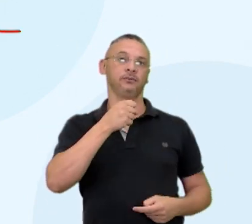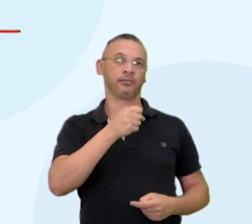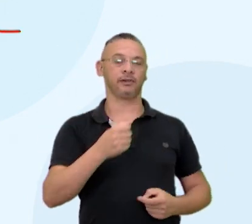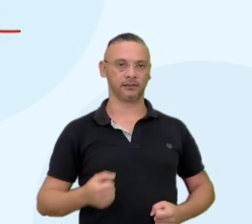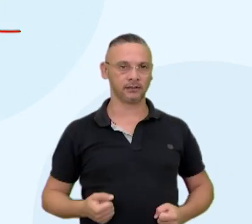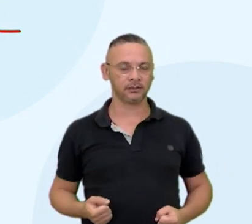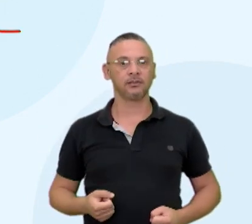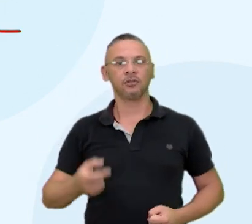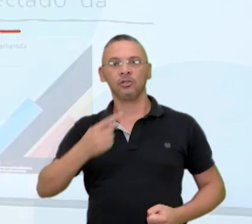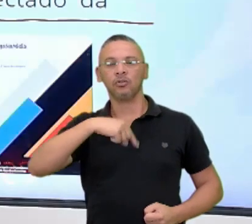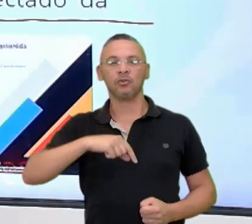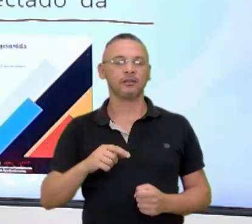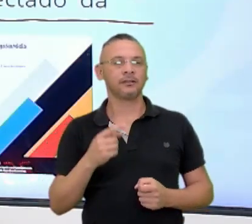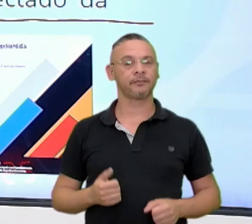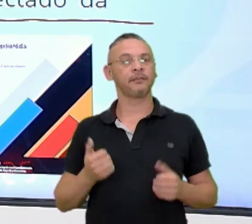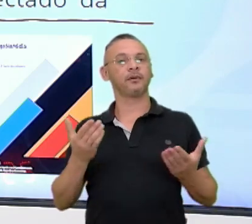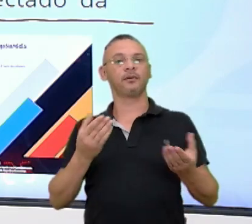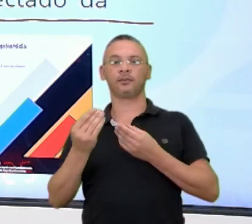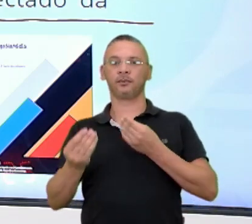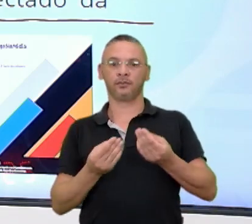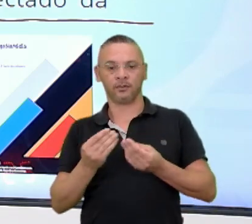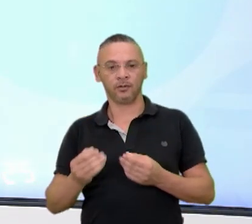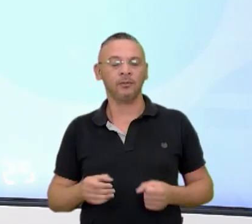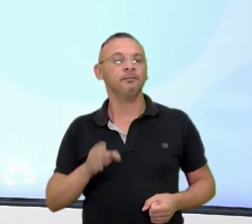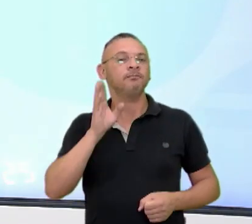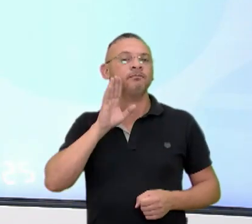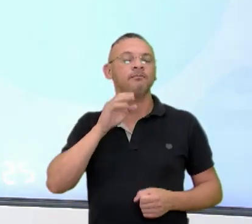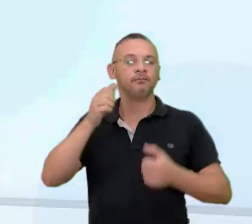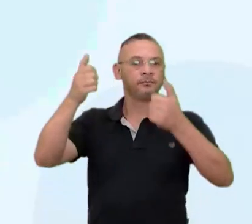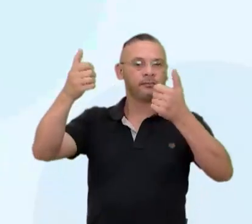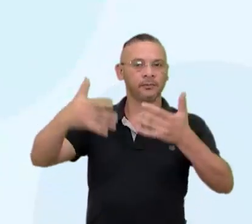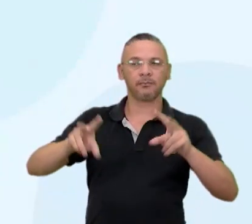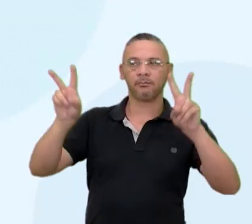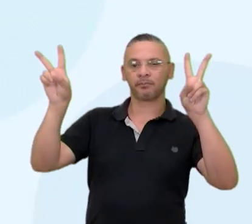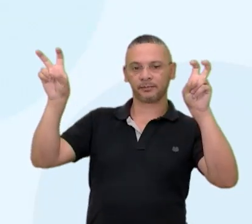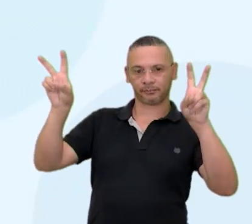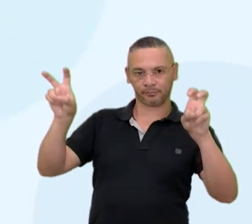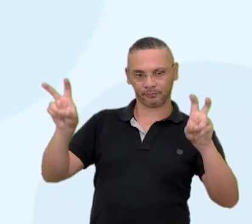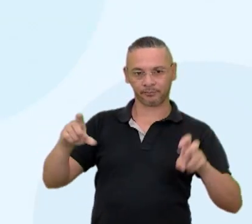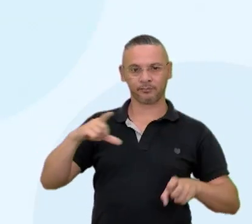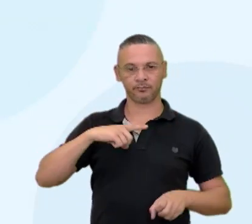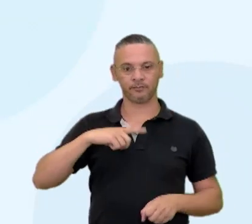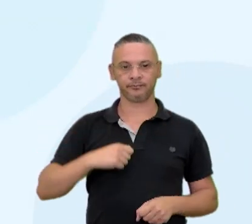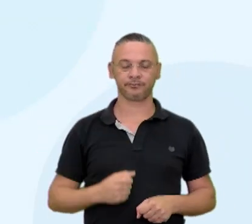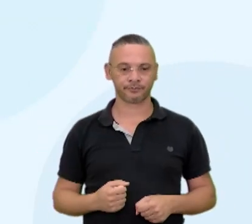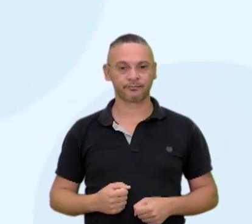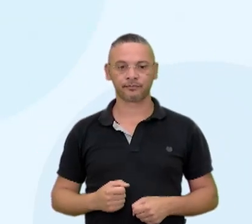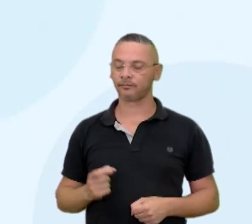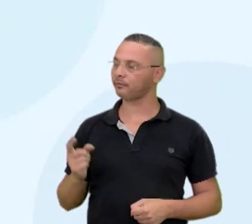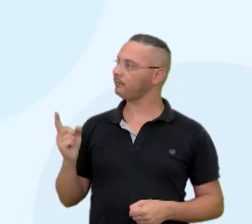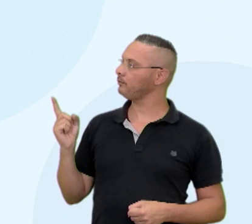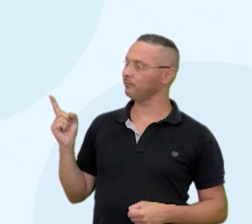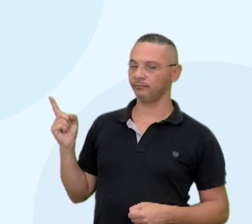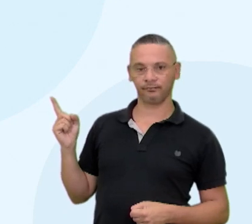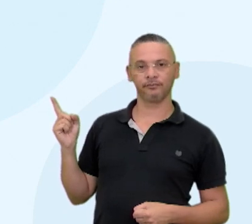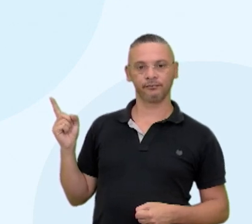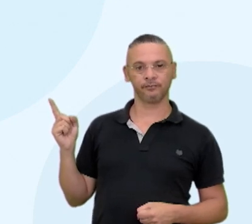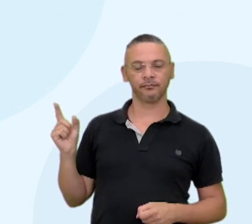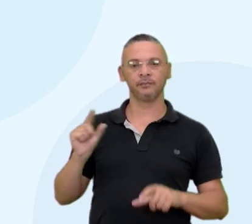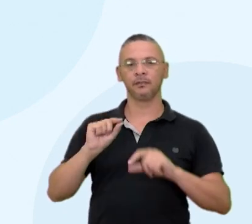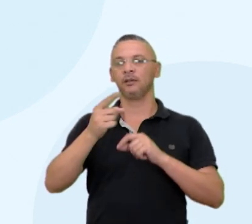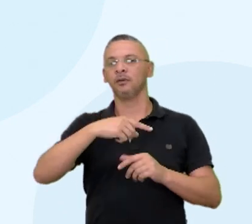Então, faremos um joguinho, eu quero que você participe. Você vai participar comigo? Beleza? Como é que faremos? Faremos. Vamos ver se vai dar certo.